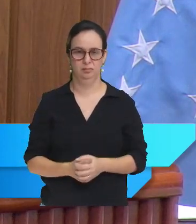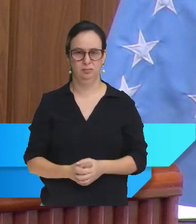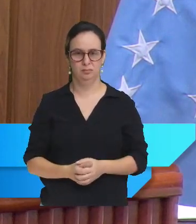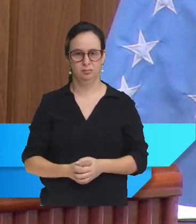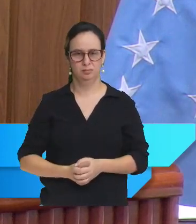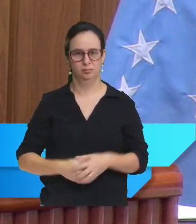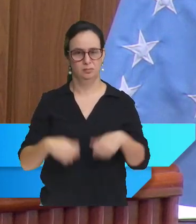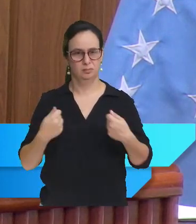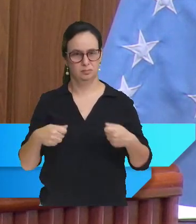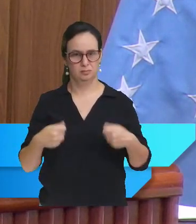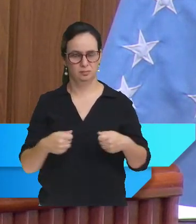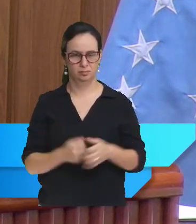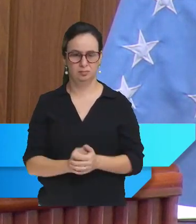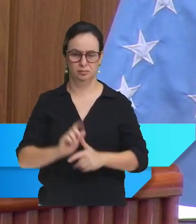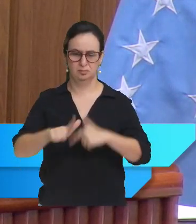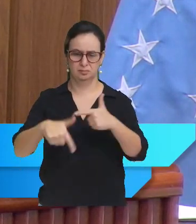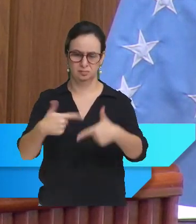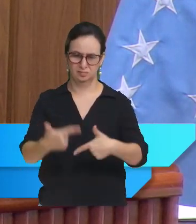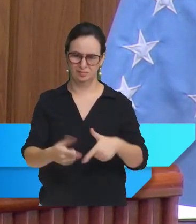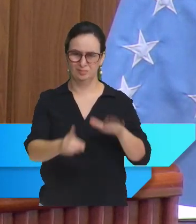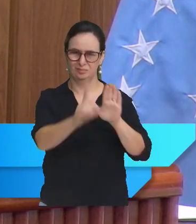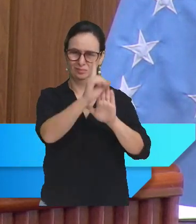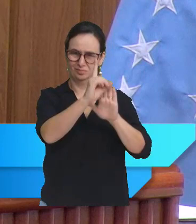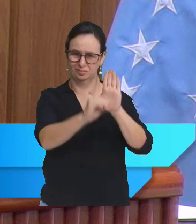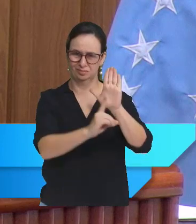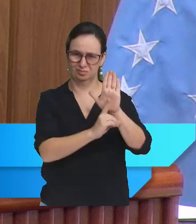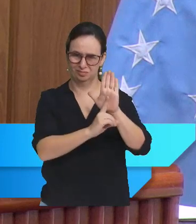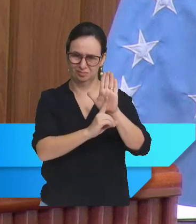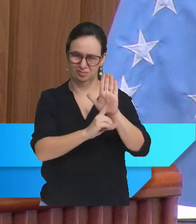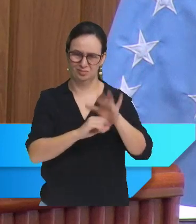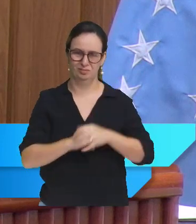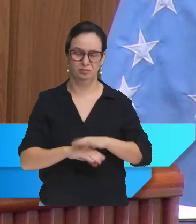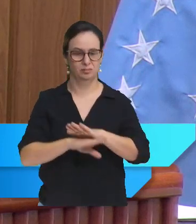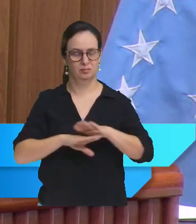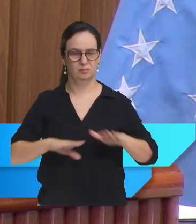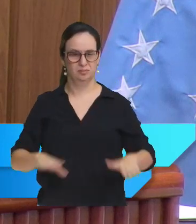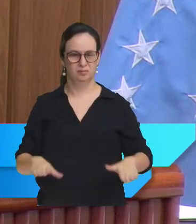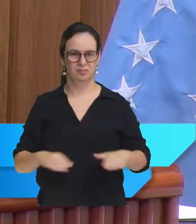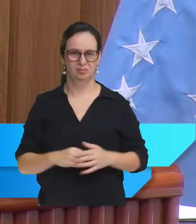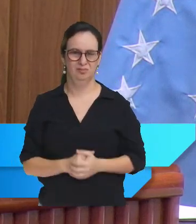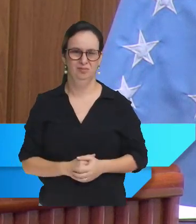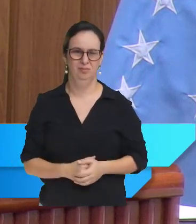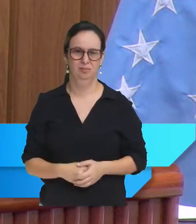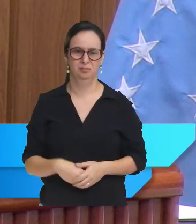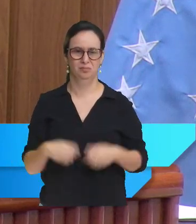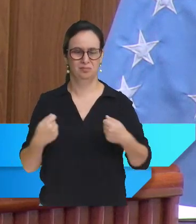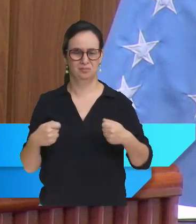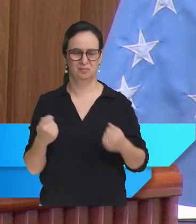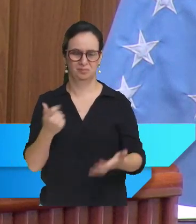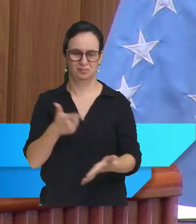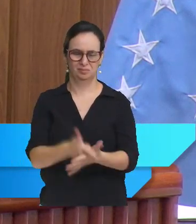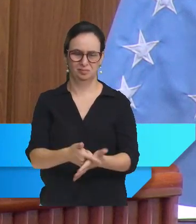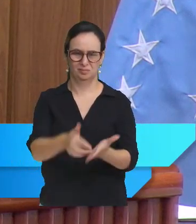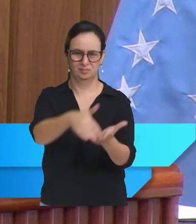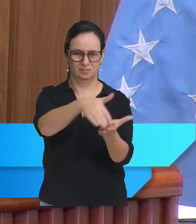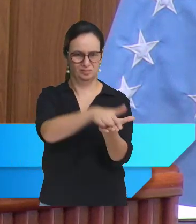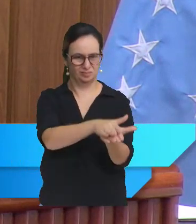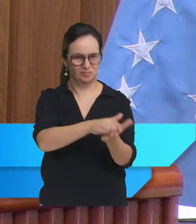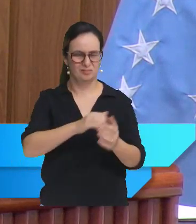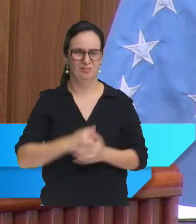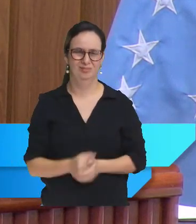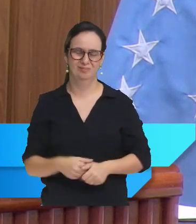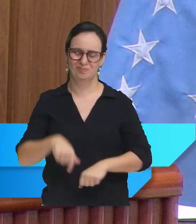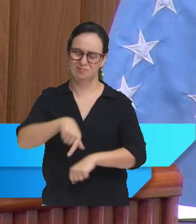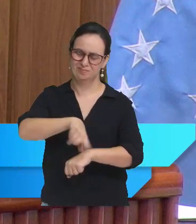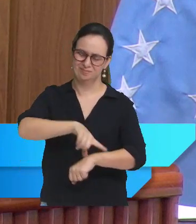pandemia, prescreveu o concurso, venceu. Agora estão fazendo outro, tendo que pagar multa, porque estão atrasando para fazer a execução.